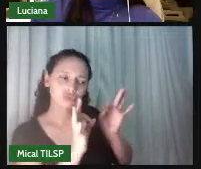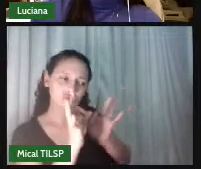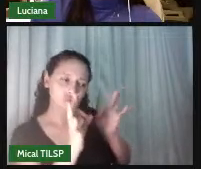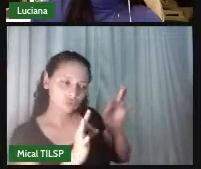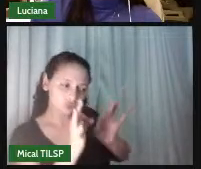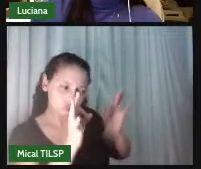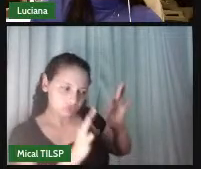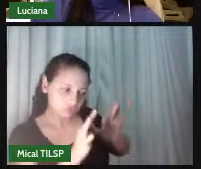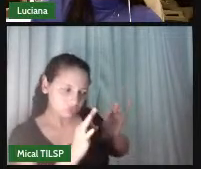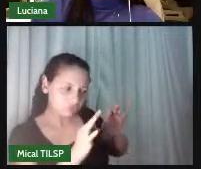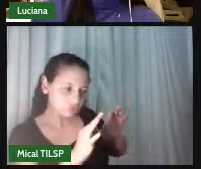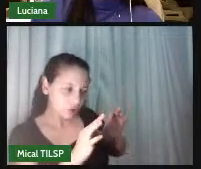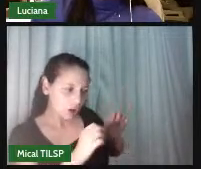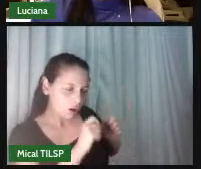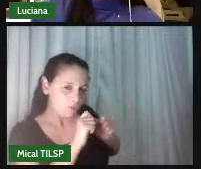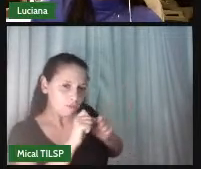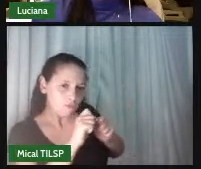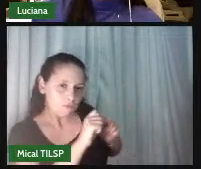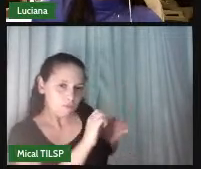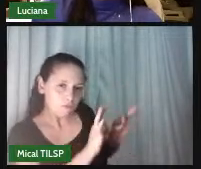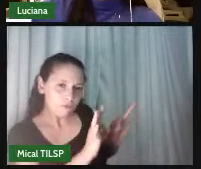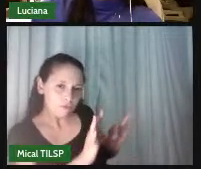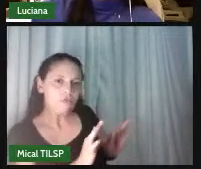executou. Esse plano de tratamento